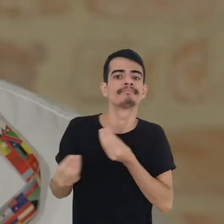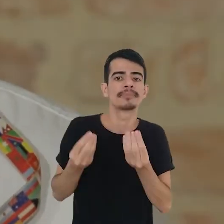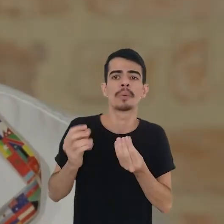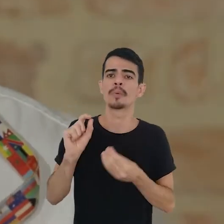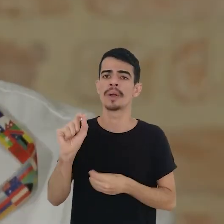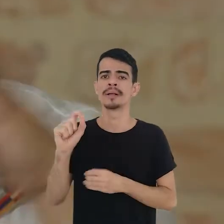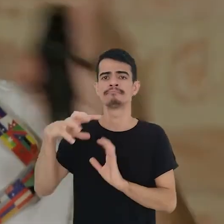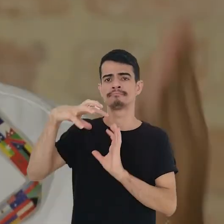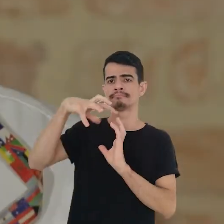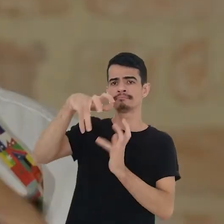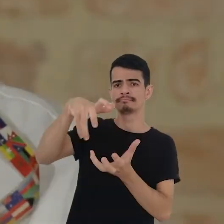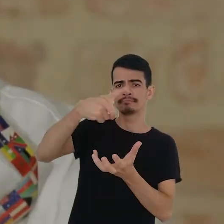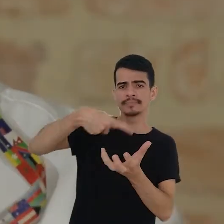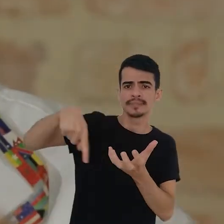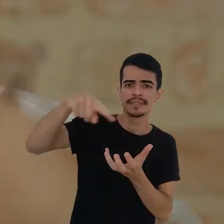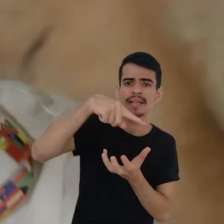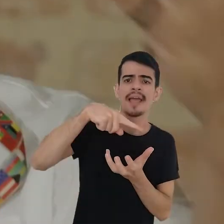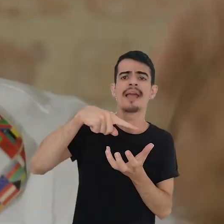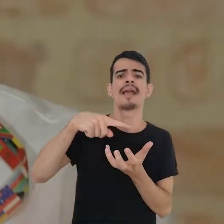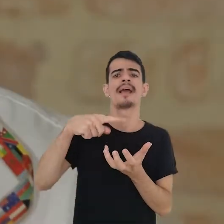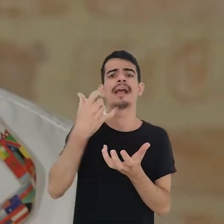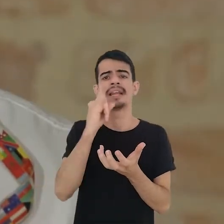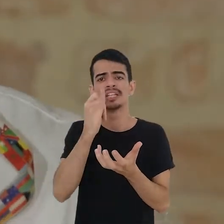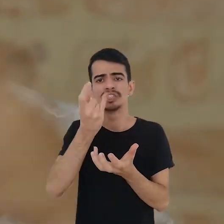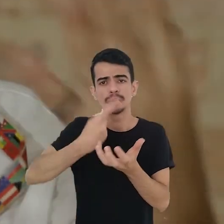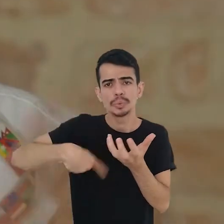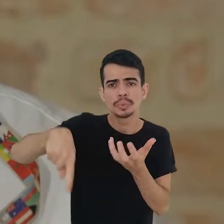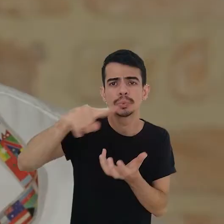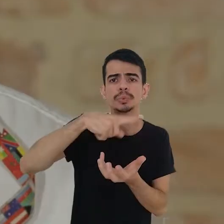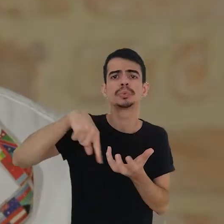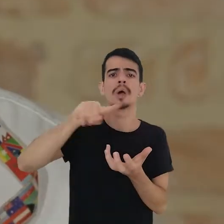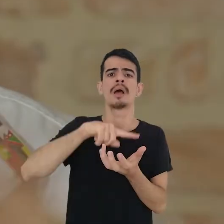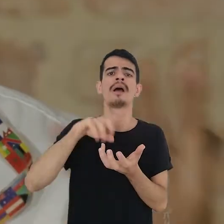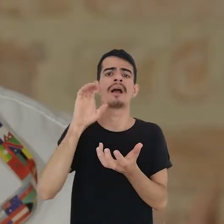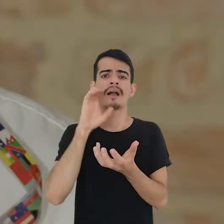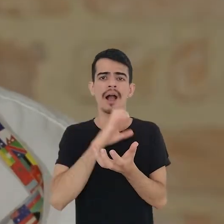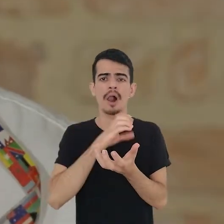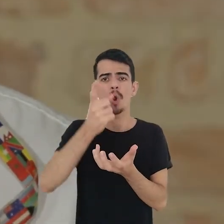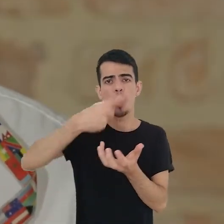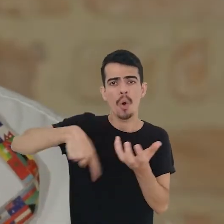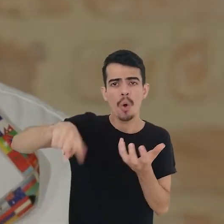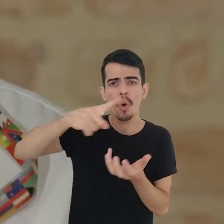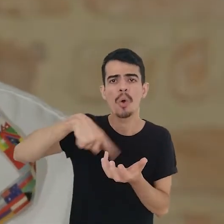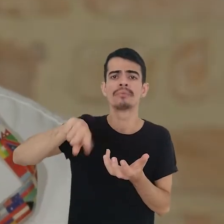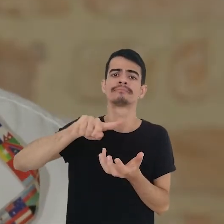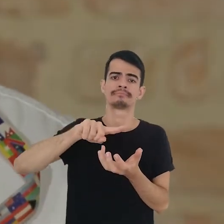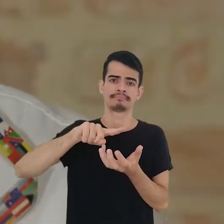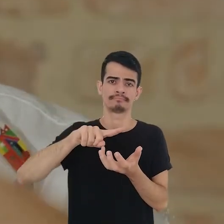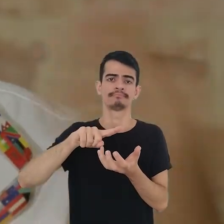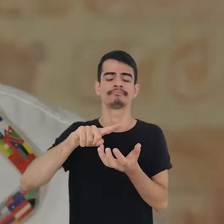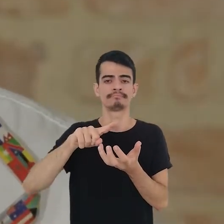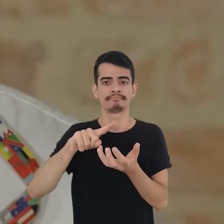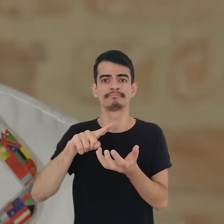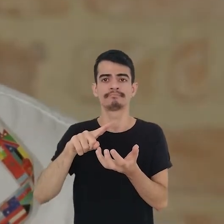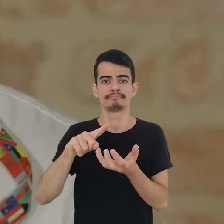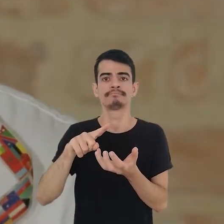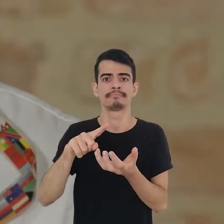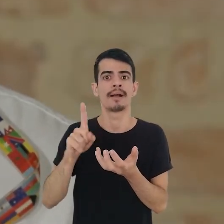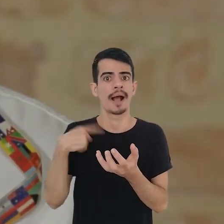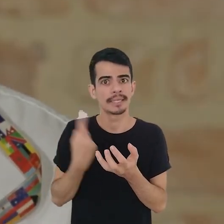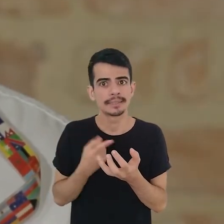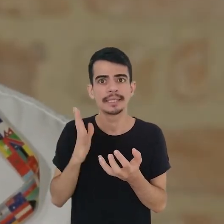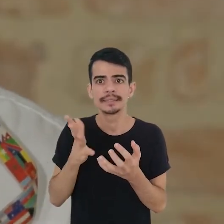geomorfologia terrestre, que consideram o transporte de calor. São equações muito bem conhecidas, que